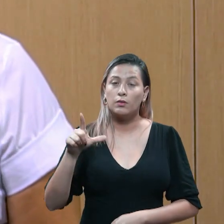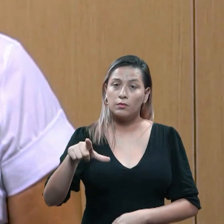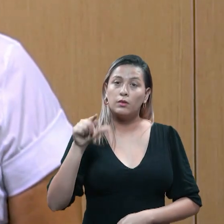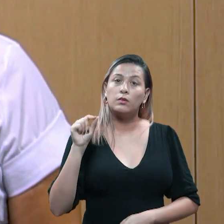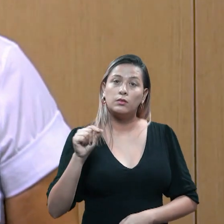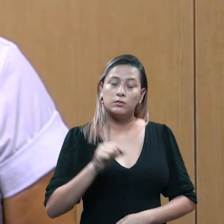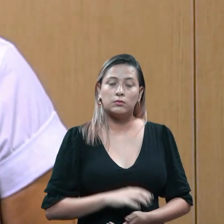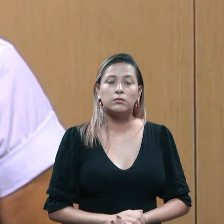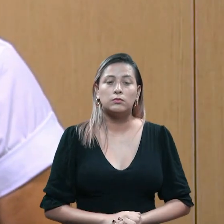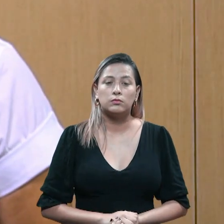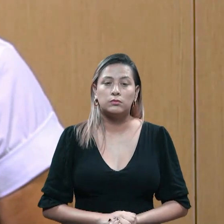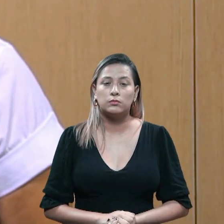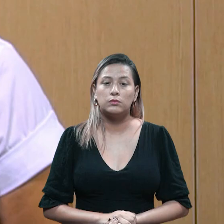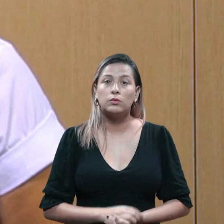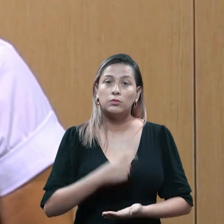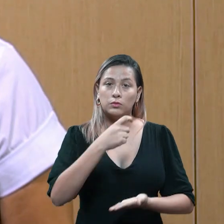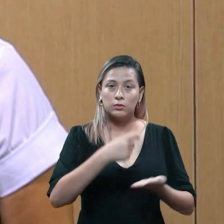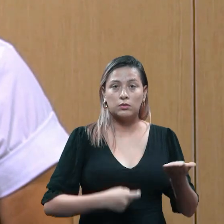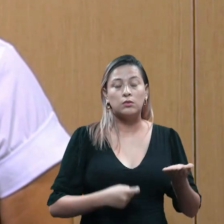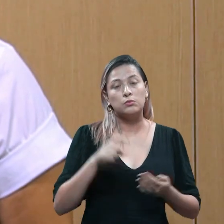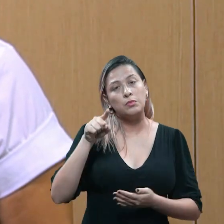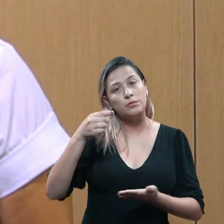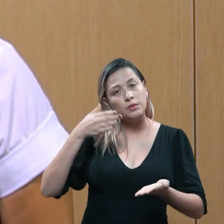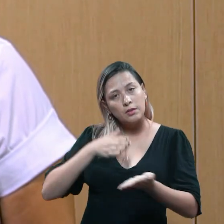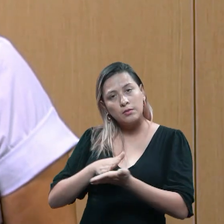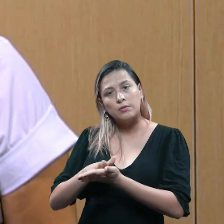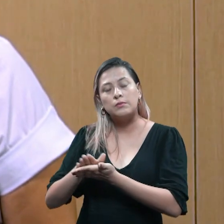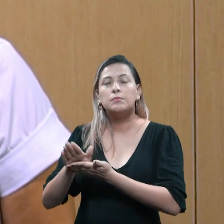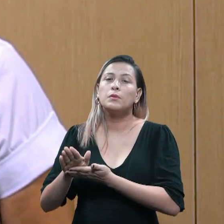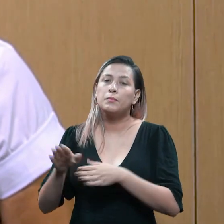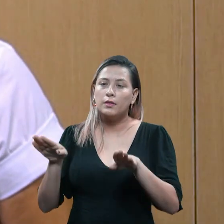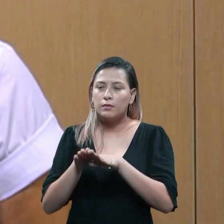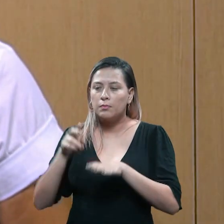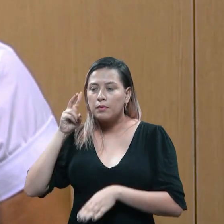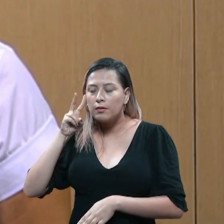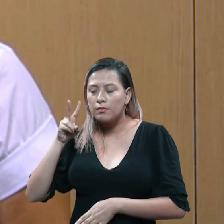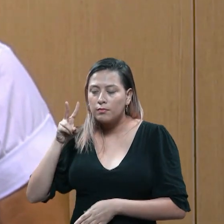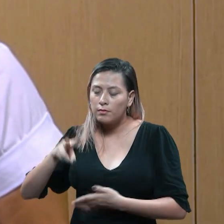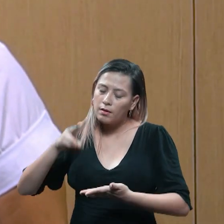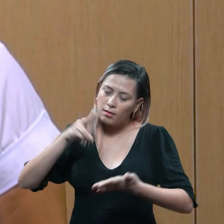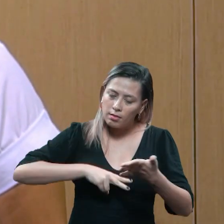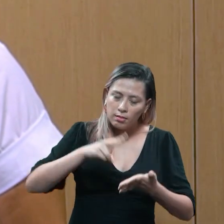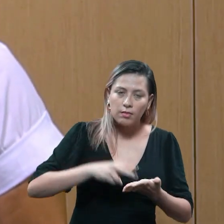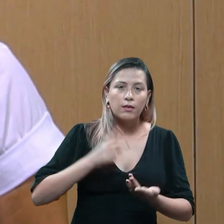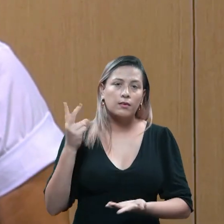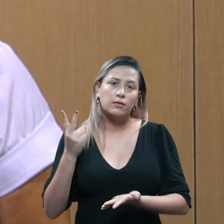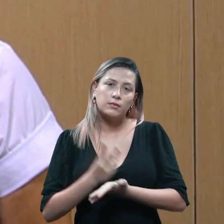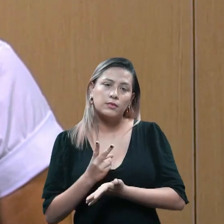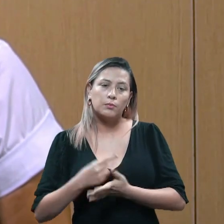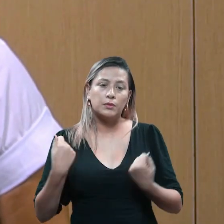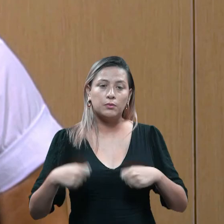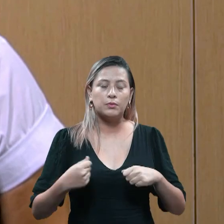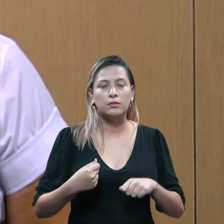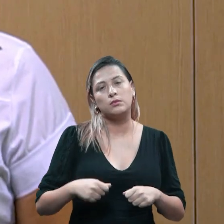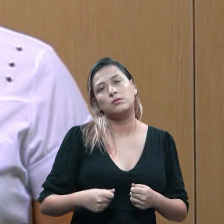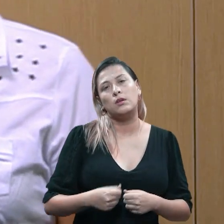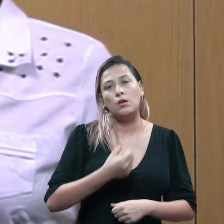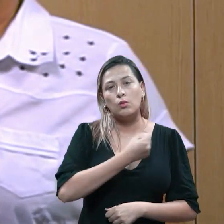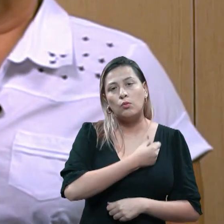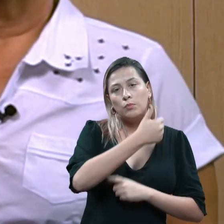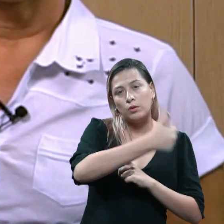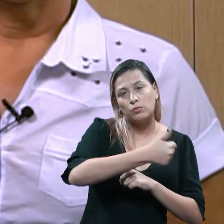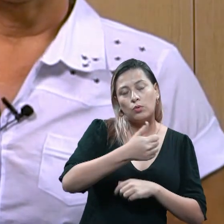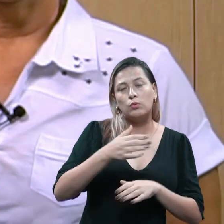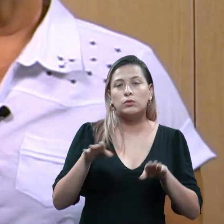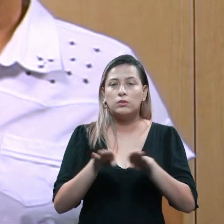que você poderá imprimir para ter sempre à mão e poder consultar sempre que precisar. Documento número 11, documento número